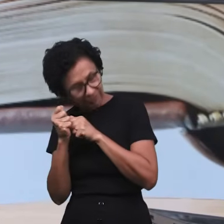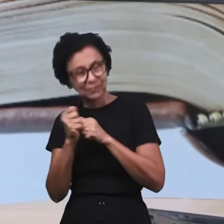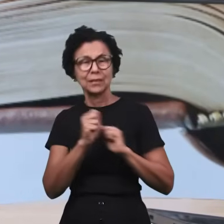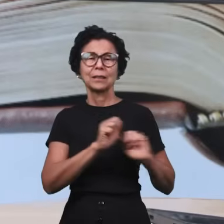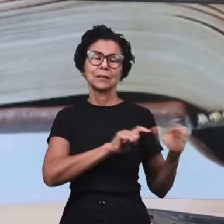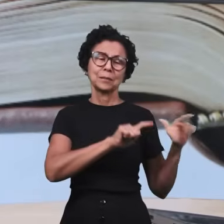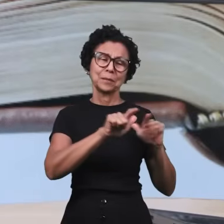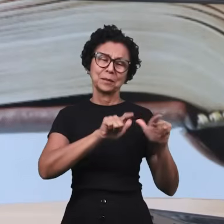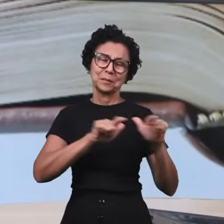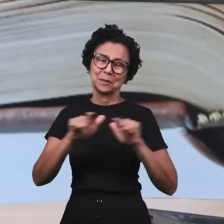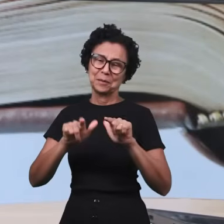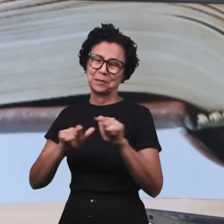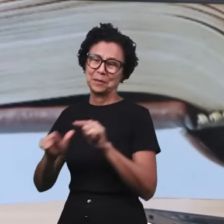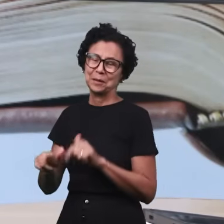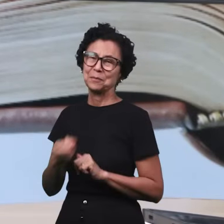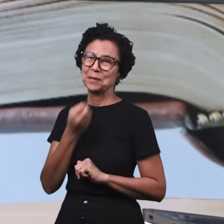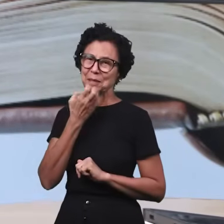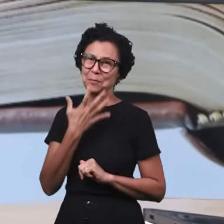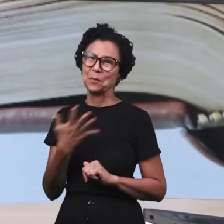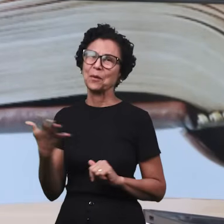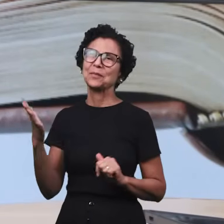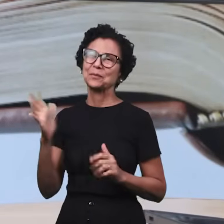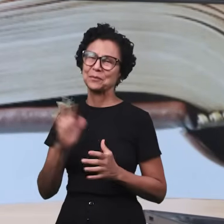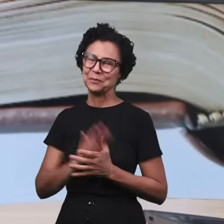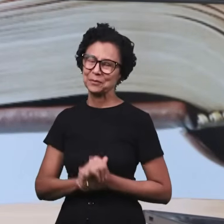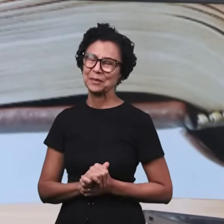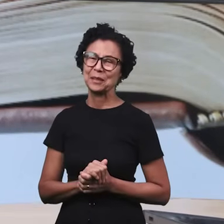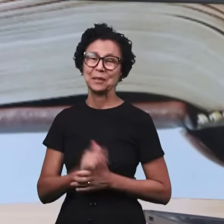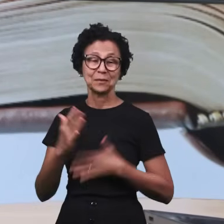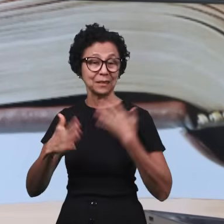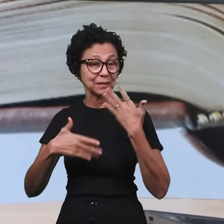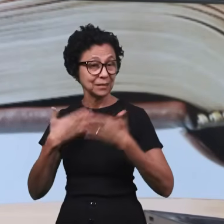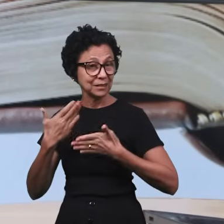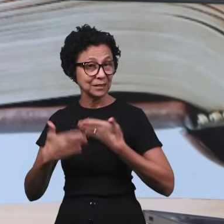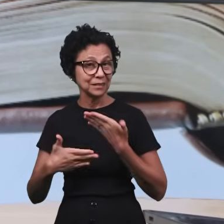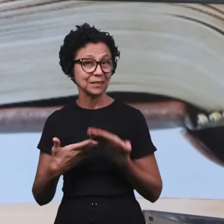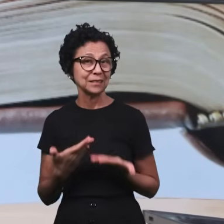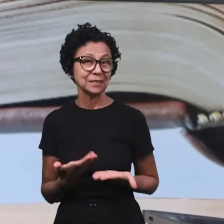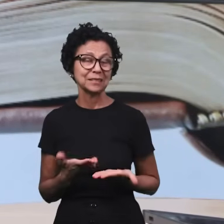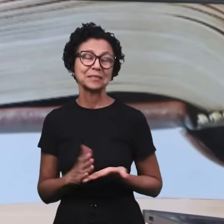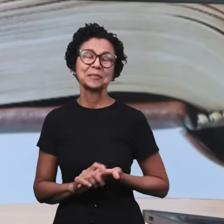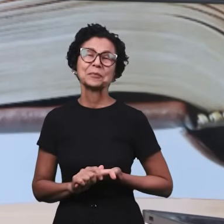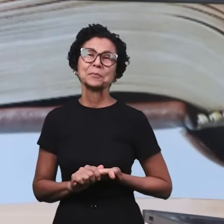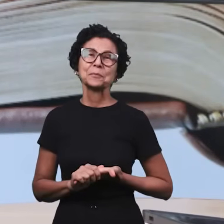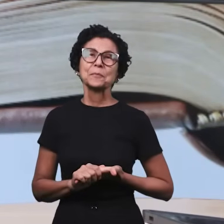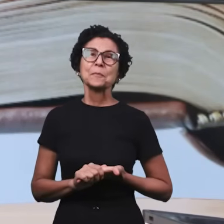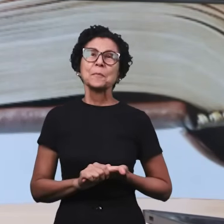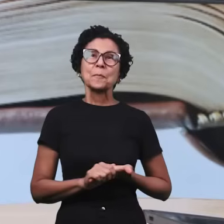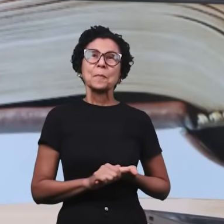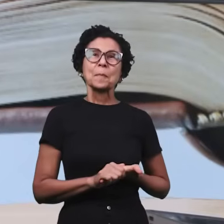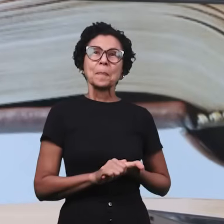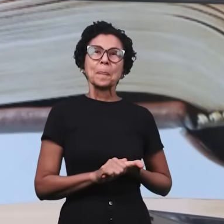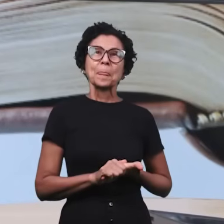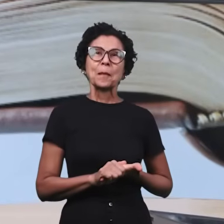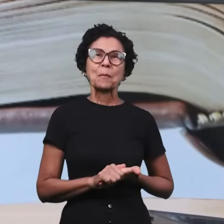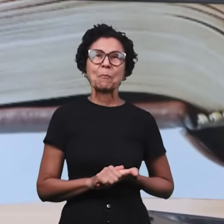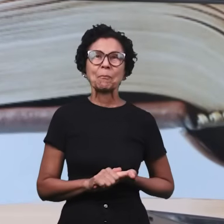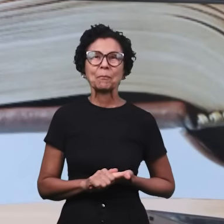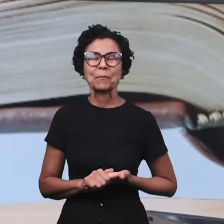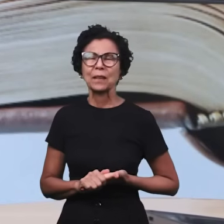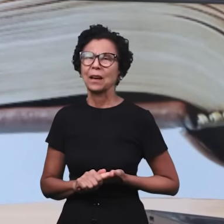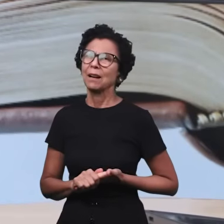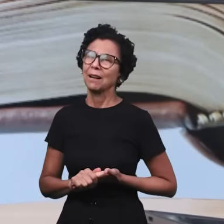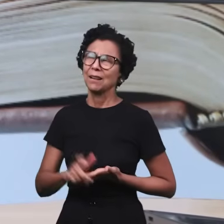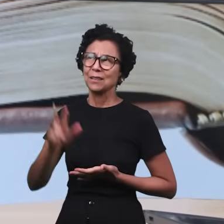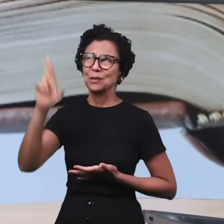trabalho. Mas é um trabalho de boa vontade, é um trabalho com alegria. E o Senhor tem nos dado tantas